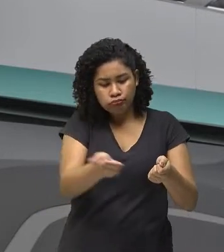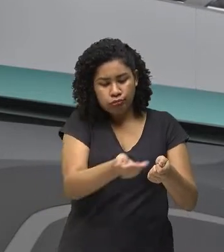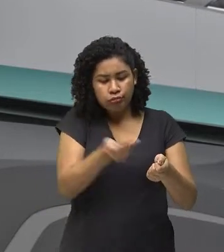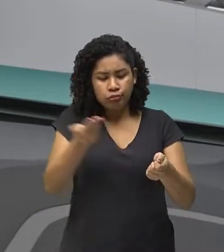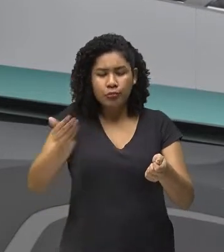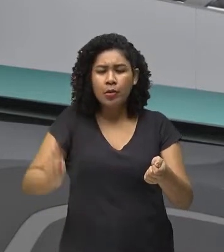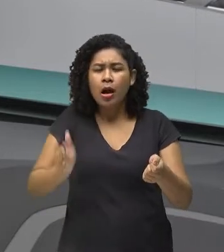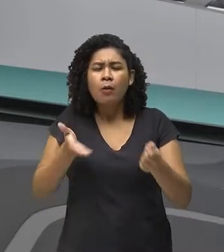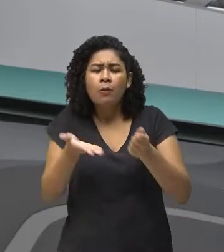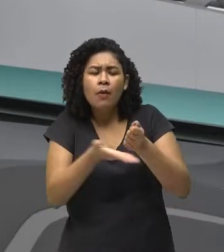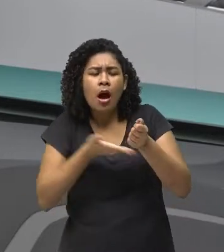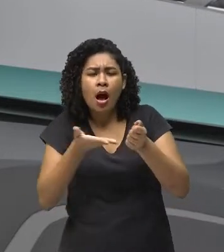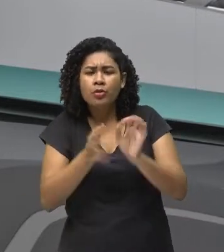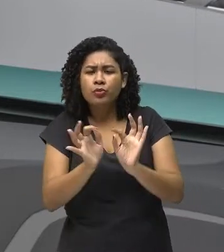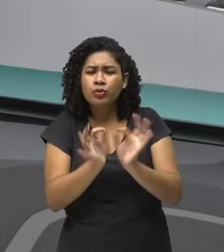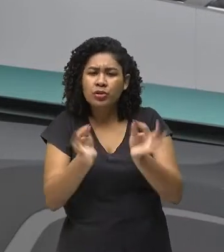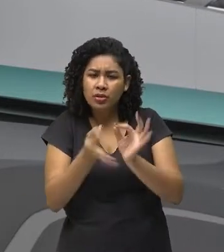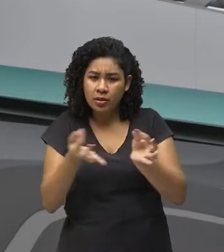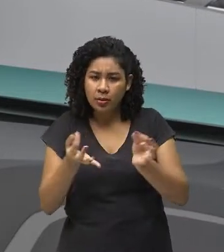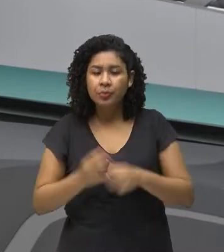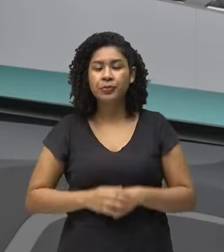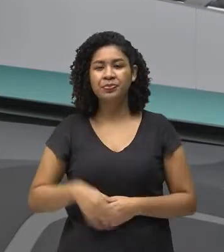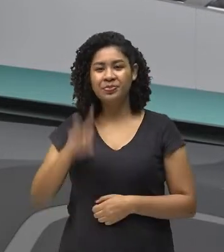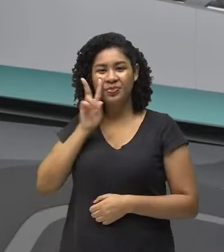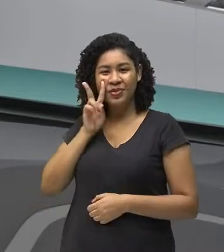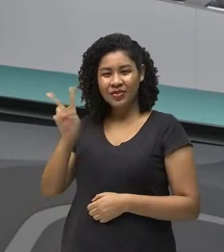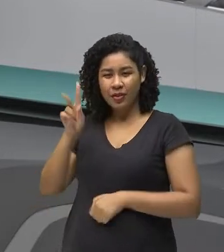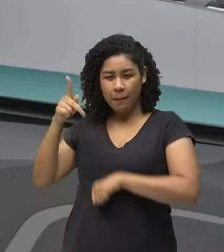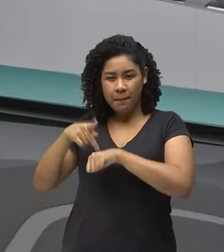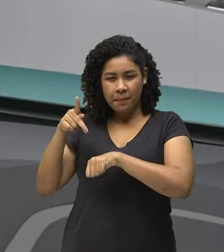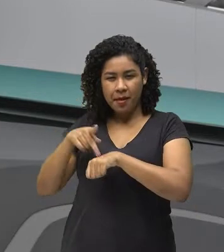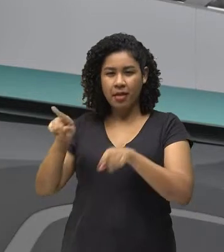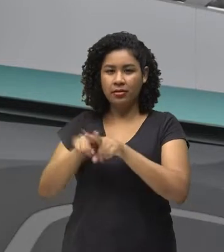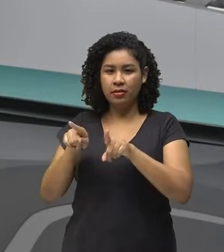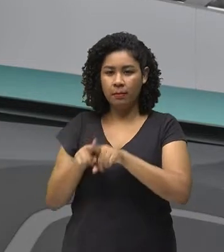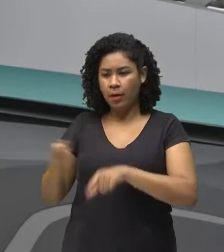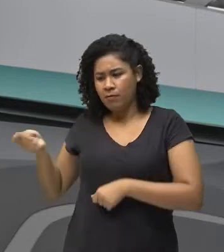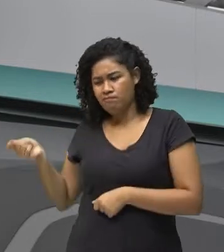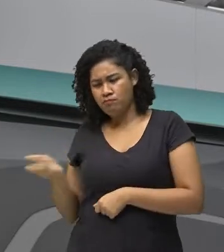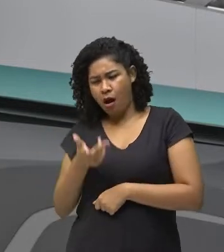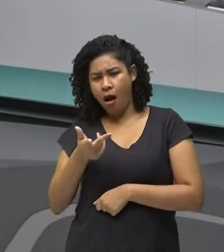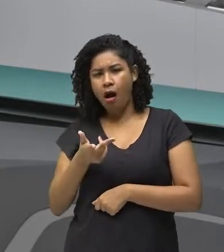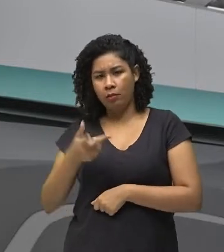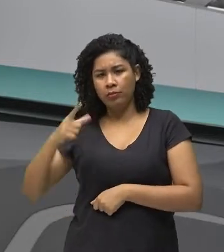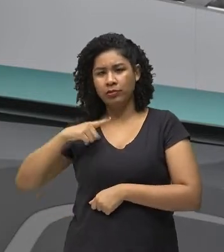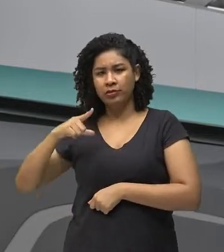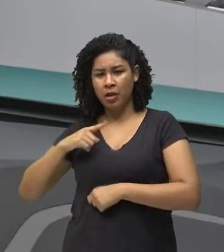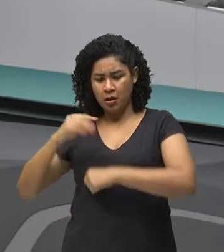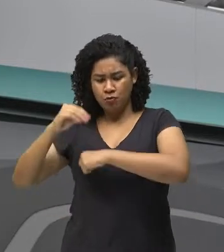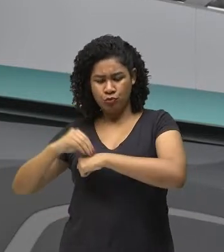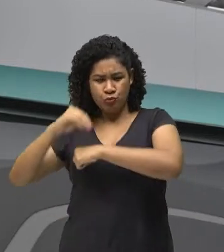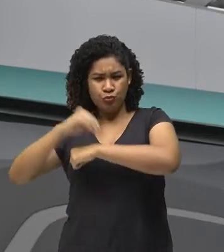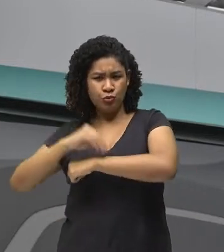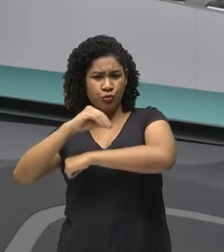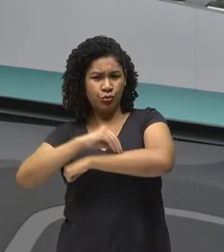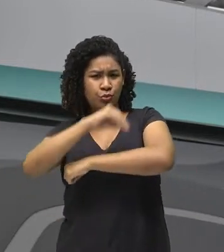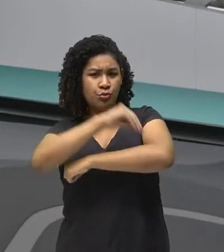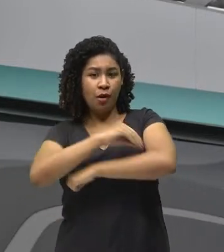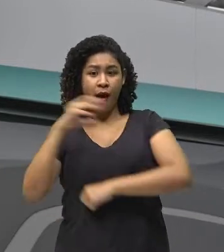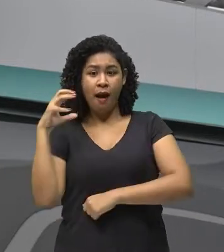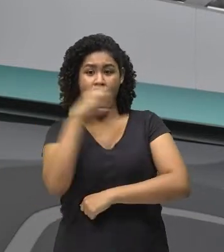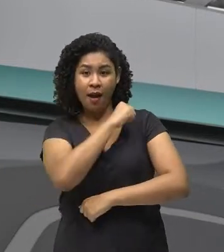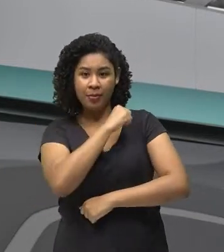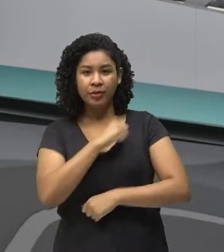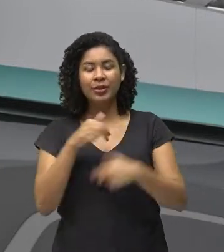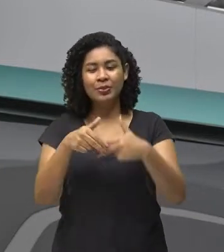certo? E assim também, como vocês viram a pedra, só na superfície ali daquela água. Lembre-se que aquela água é como se fosse um texto.